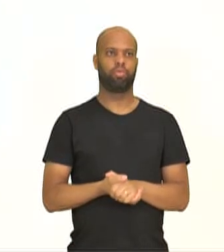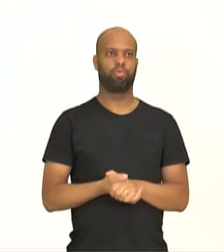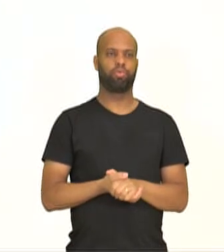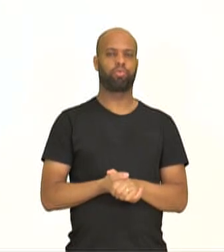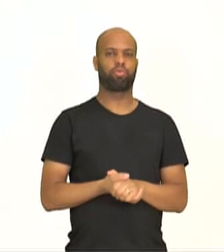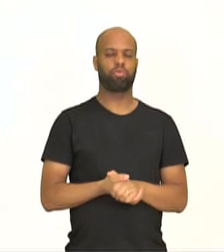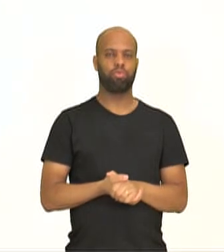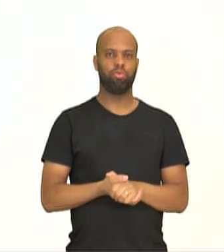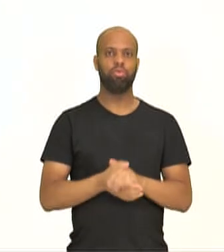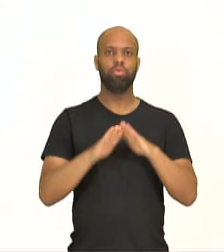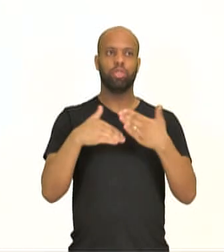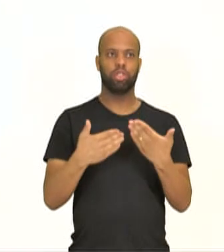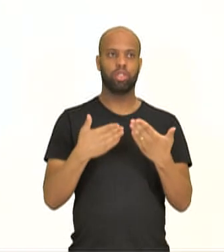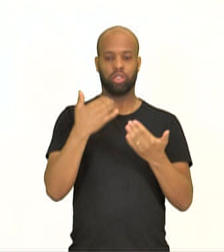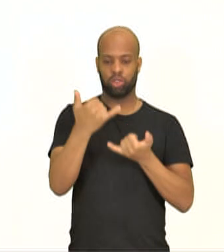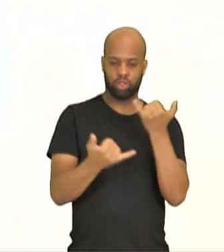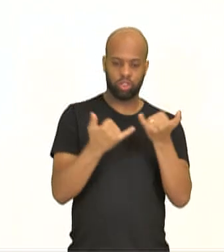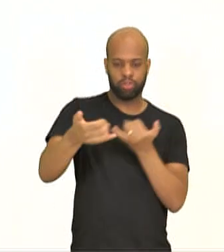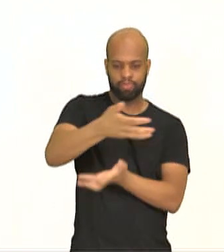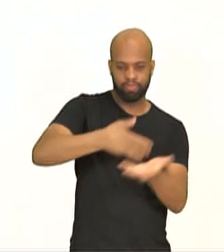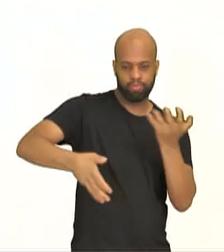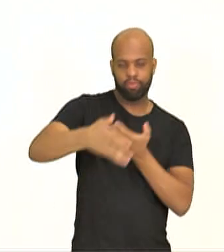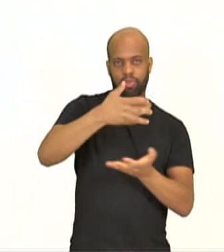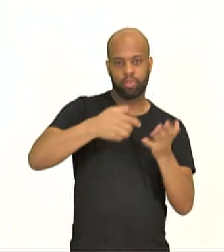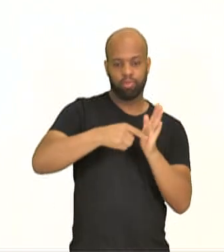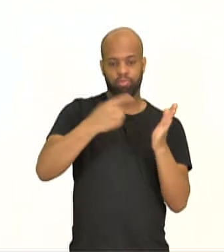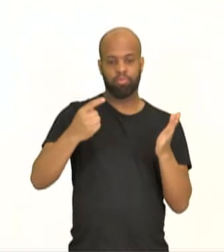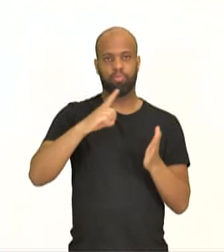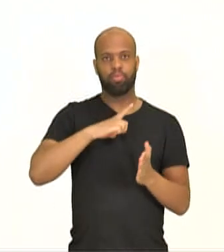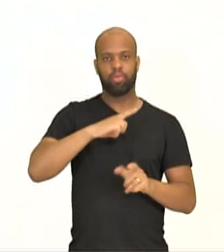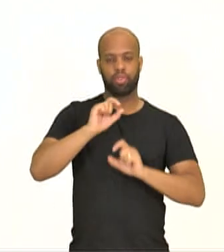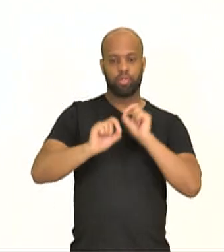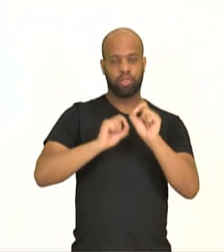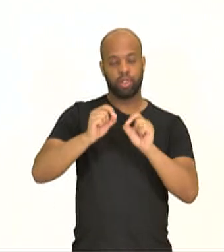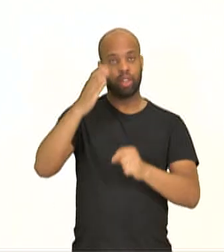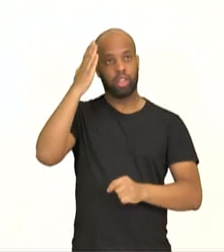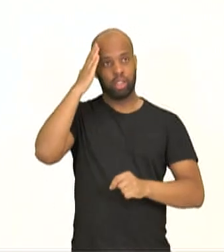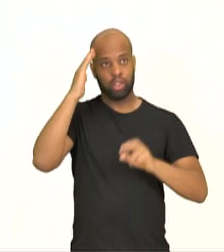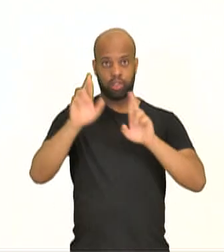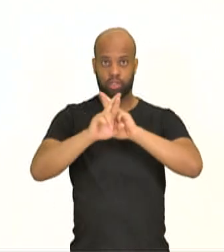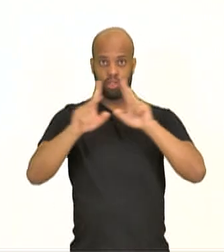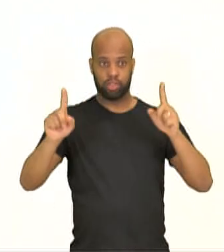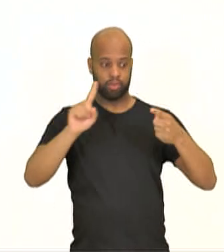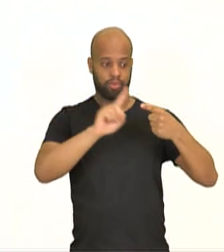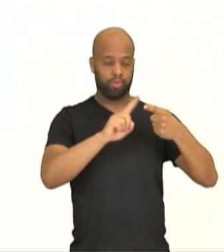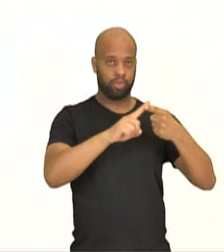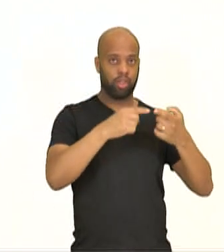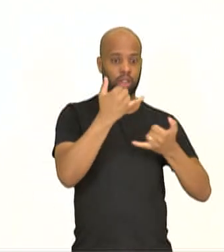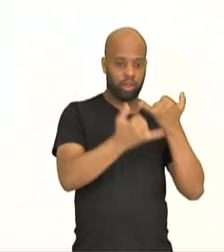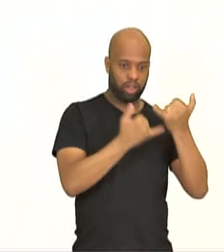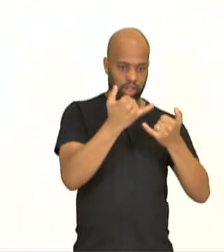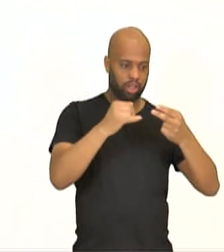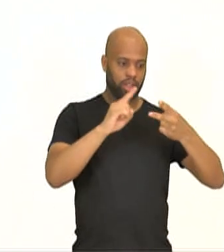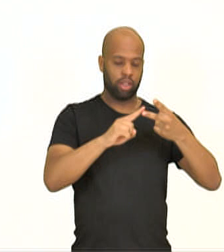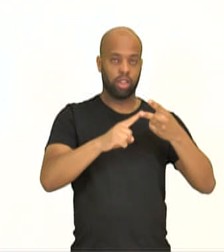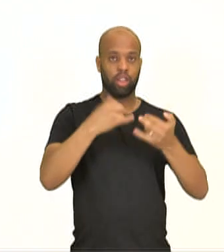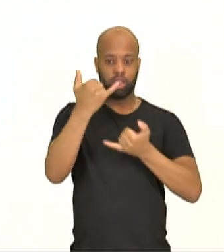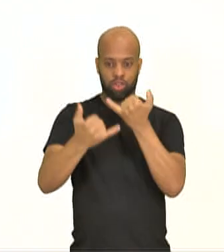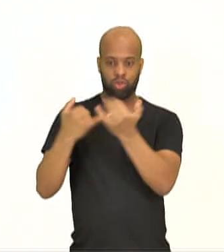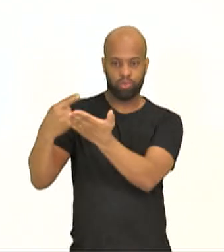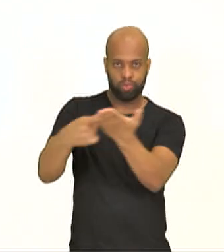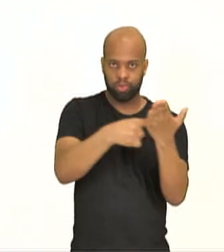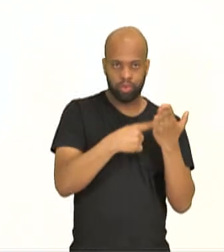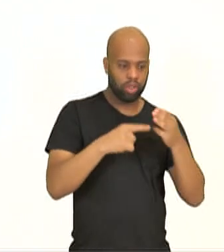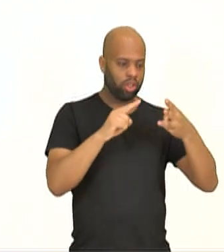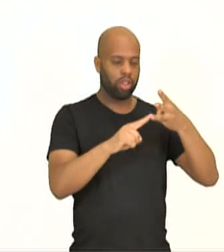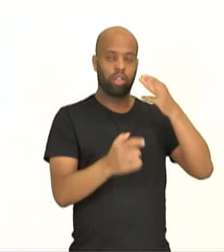Quando nós pensamos nos jogos cooperativos, primeiro nós temos que fazer uma diferenciação entre brincadeira, jogo e esporte.